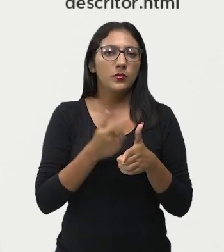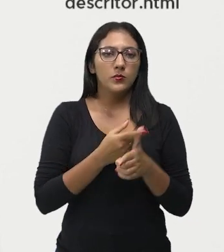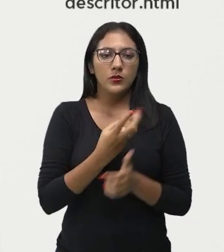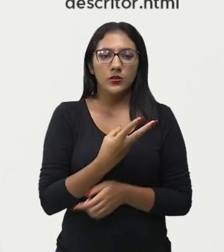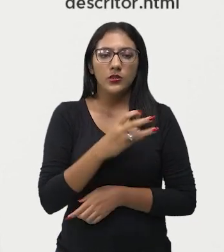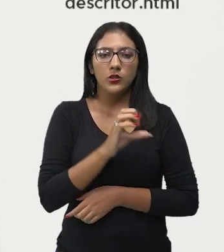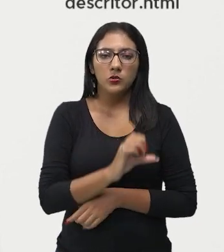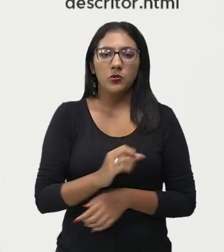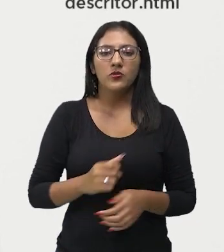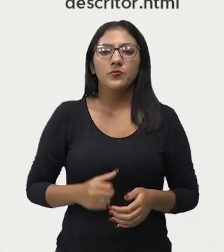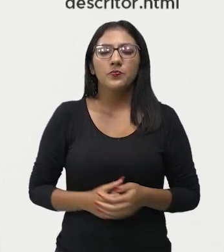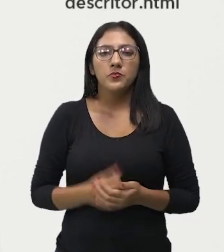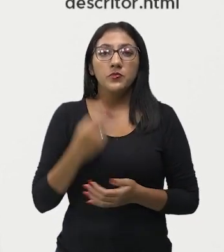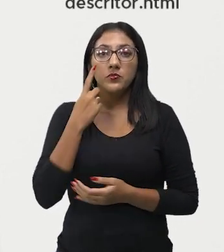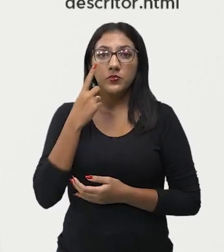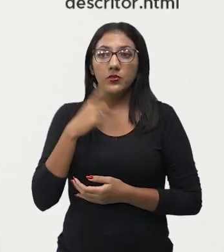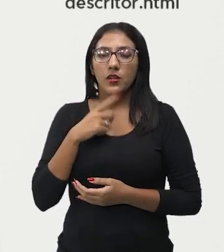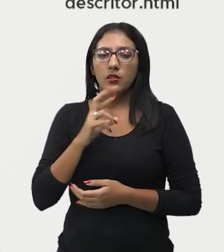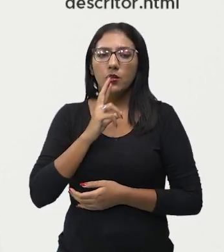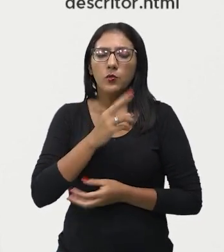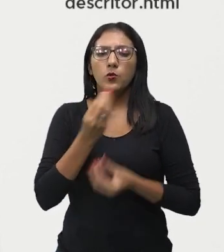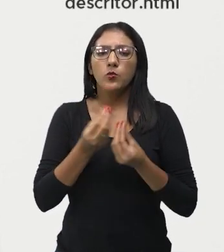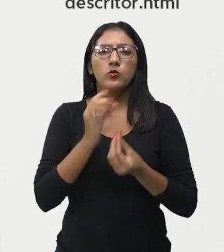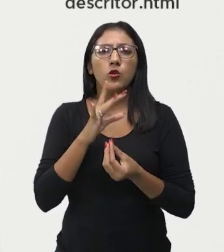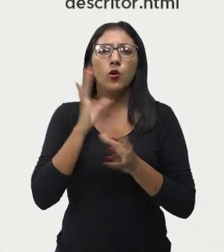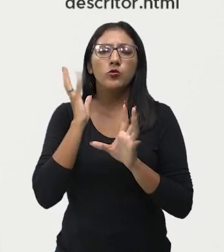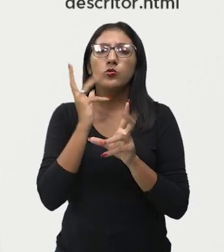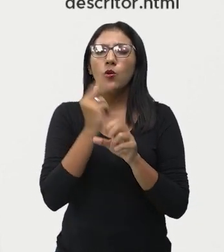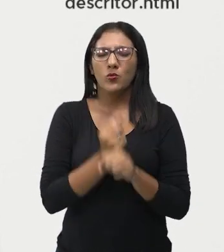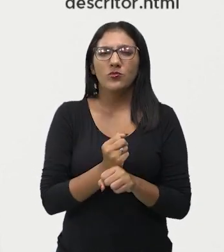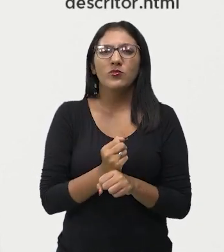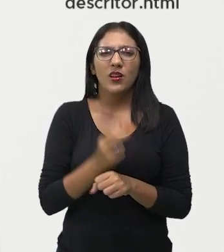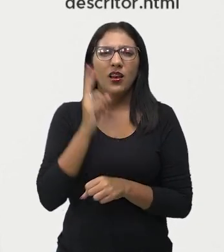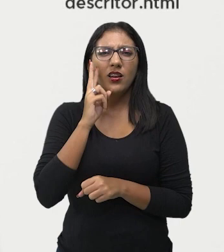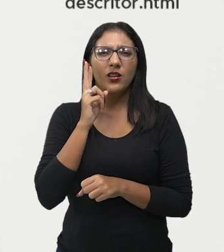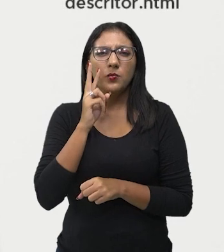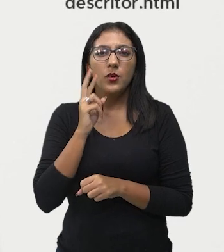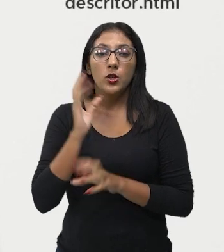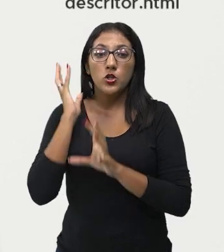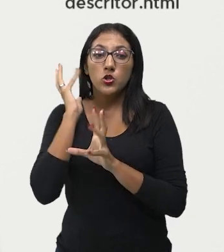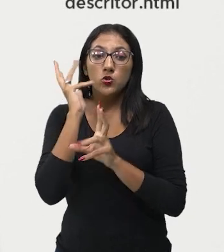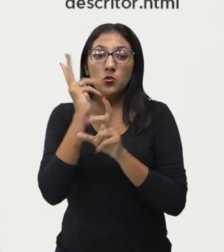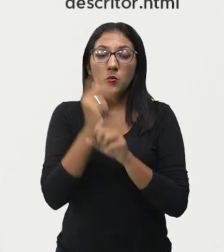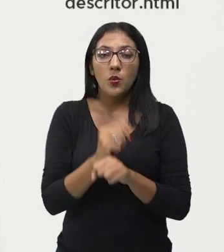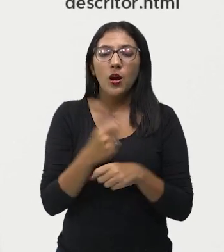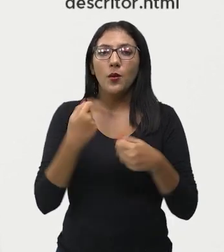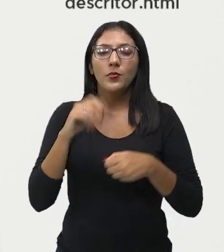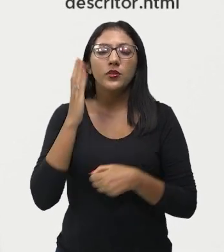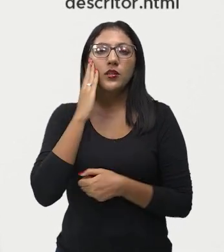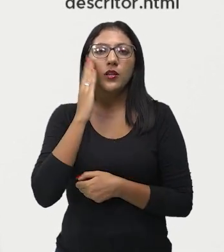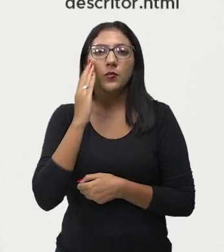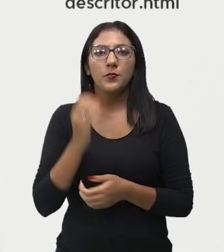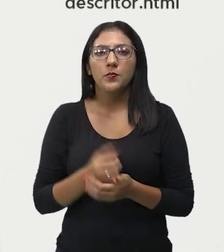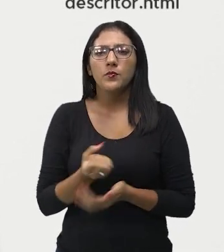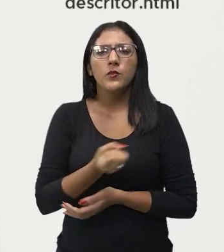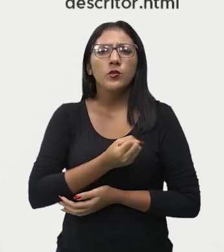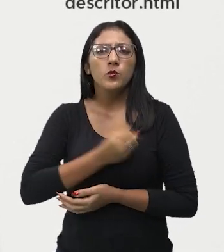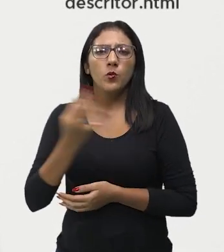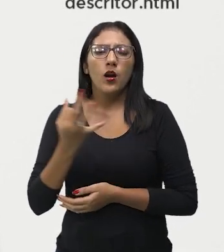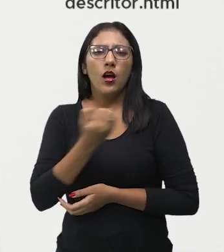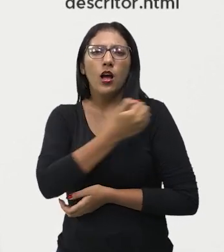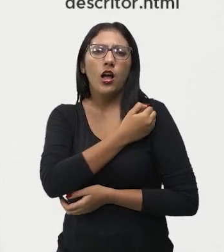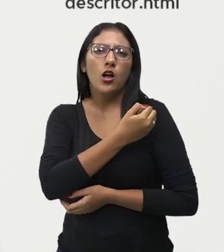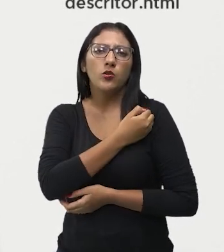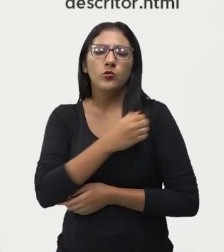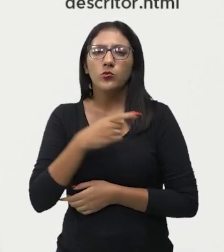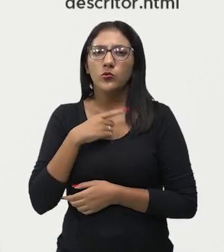Para responder essa pergunta, basta que a gente some, porque ela quer quantos alunos, né, da pesquisa que Juliana fez, quantos alunos